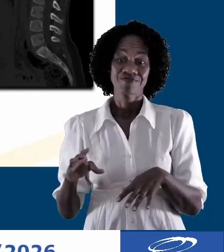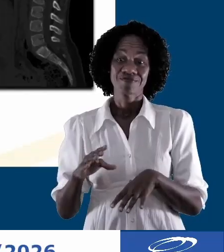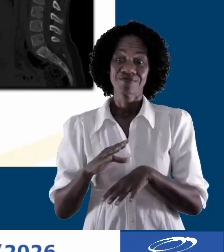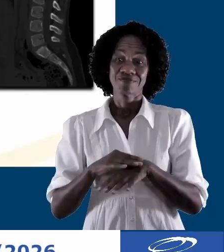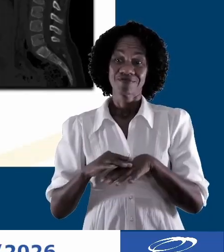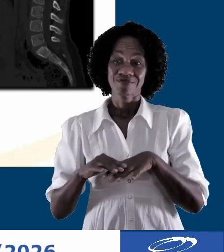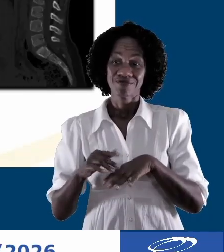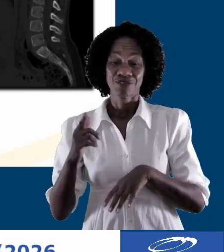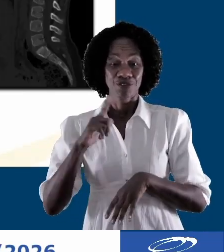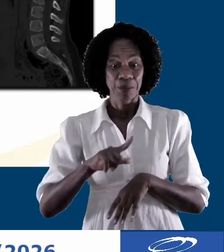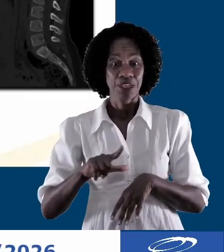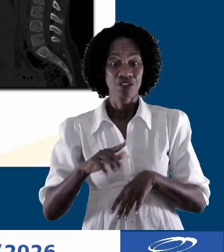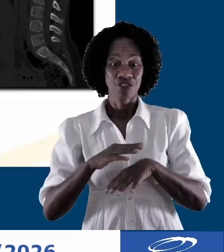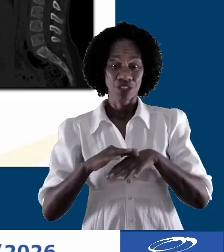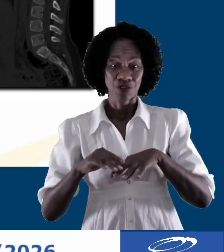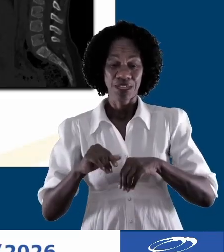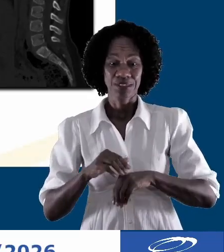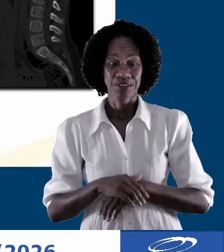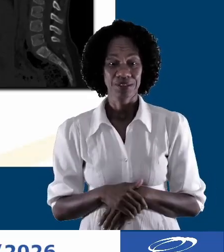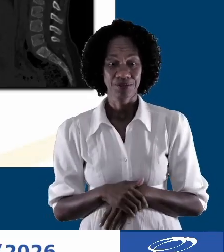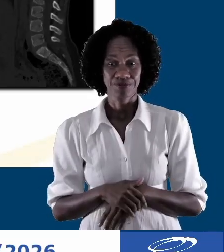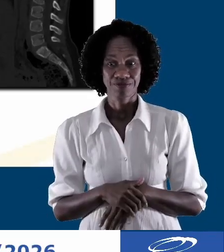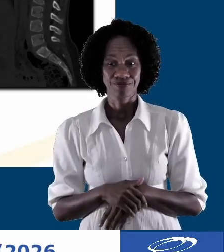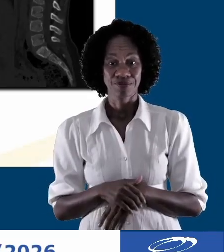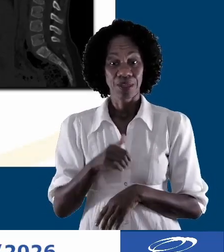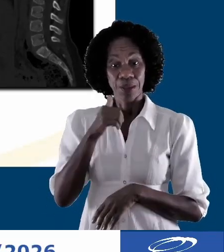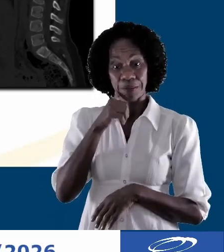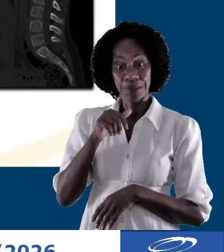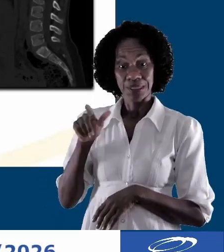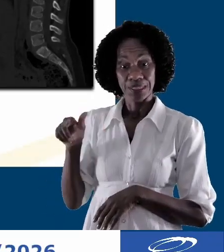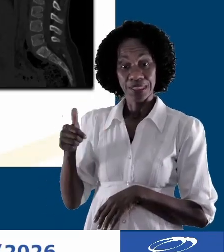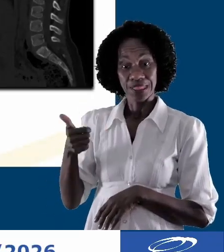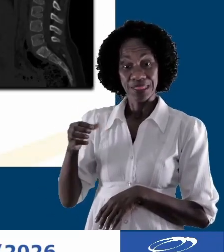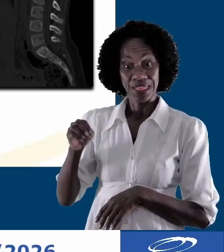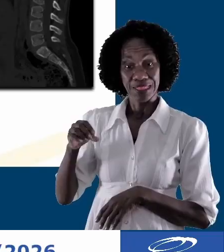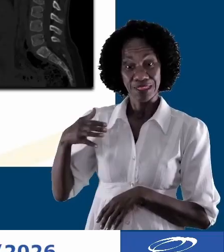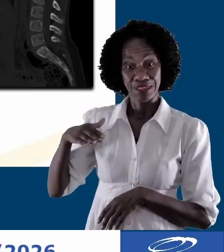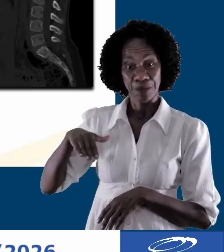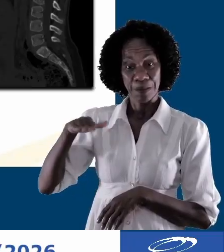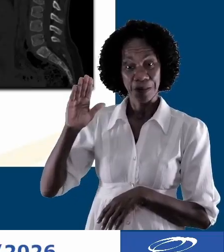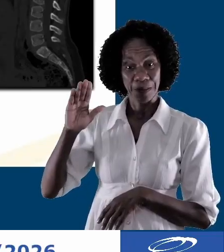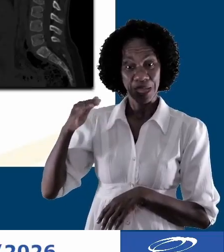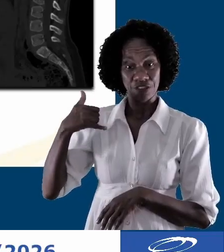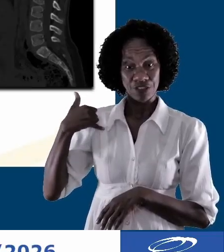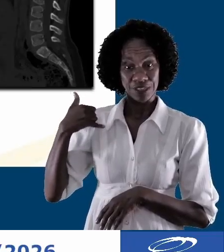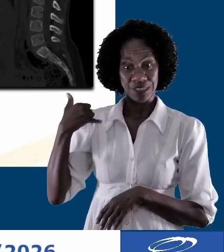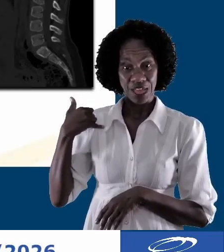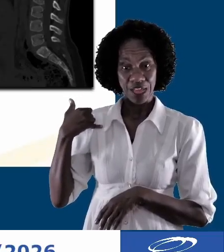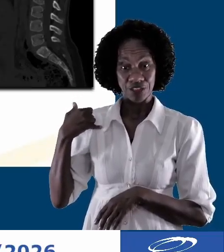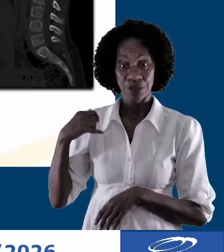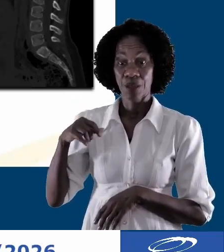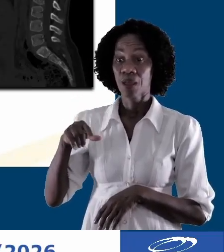Essa menina também operada acho que há mais de 10 anos aqui no INTO, garota proveniente do Amazonas, que ela já veio curada da